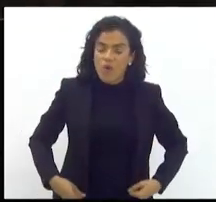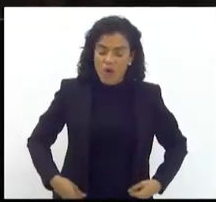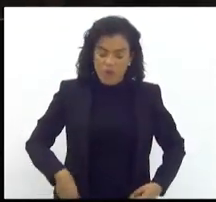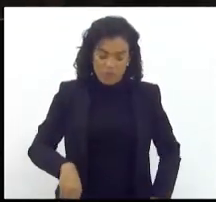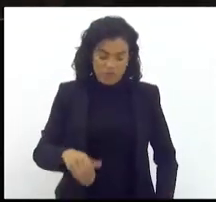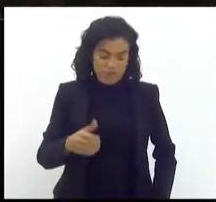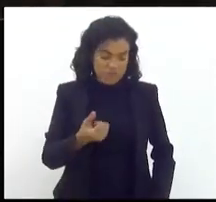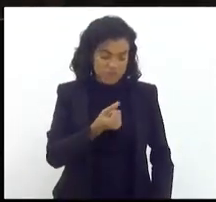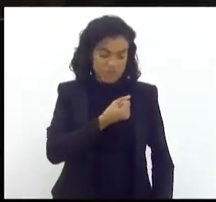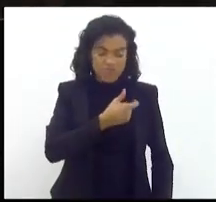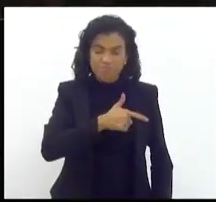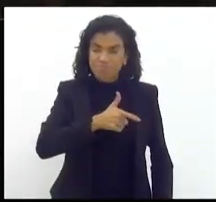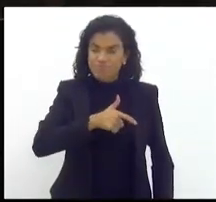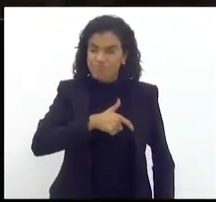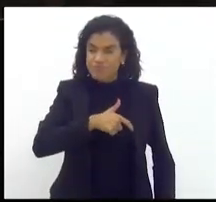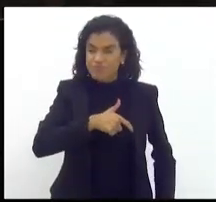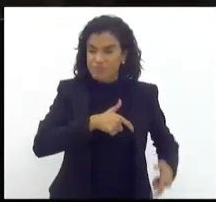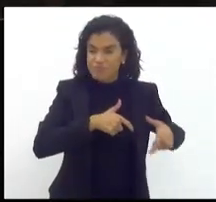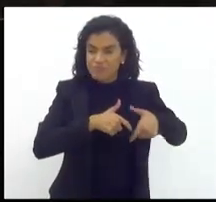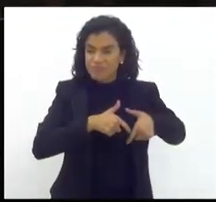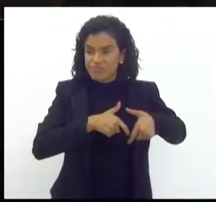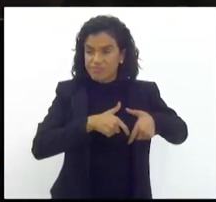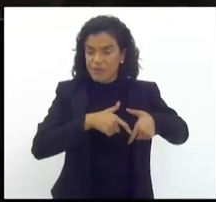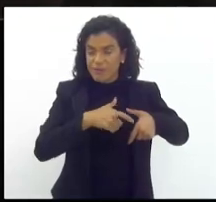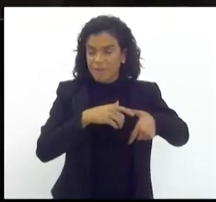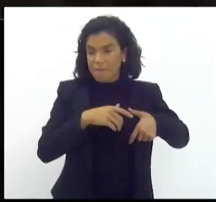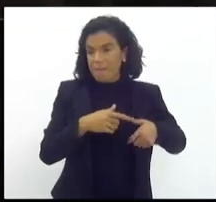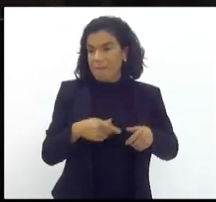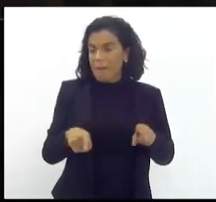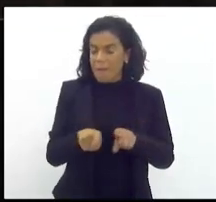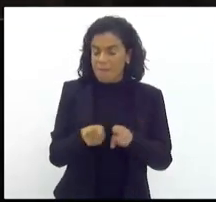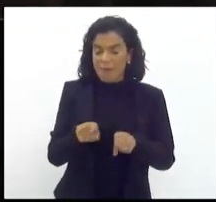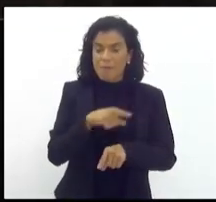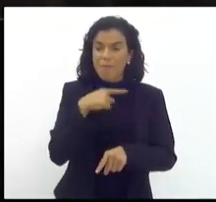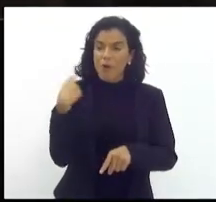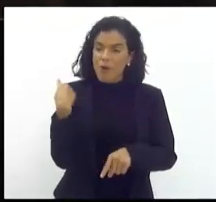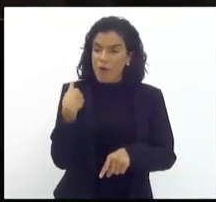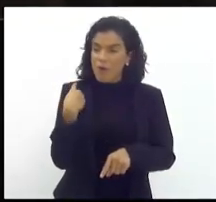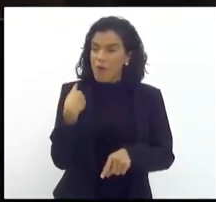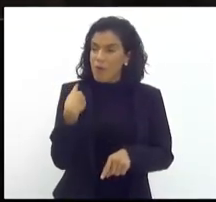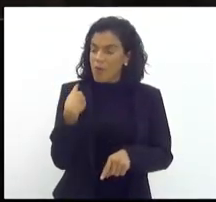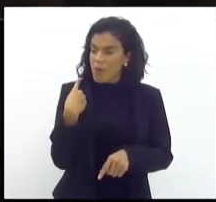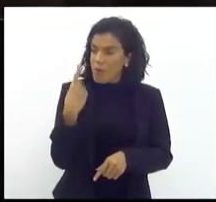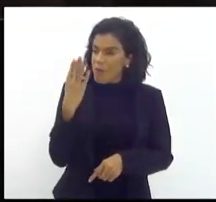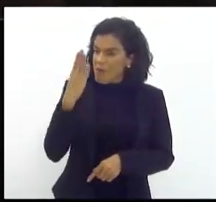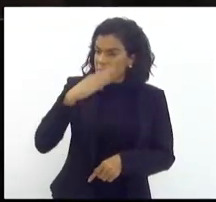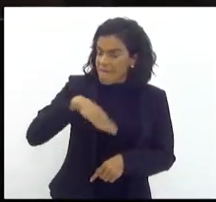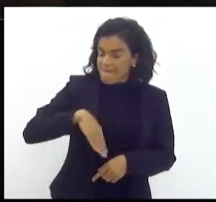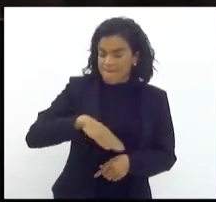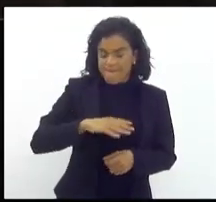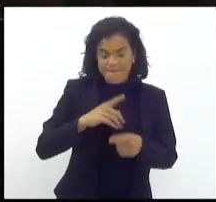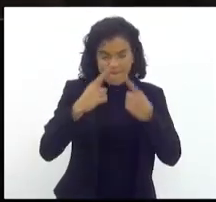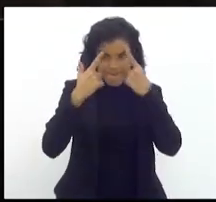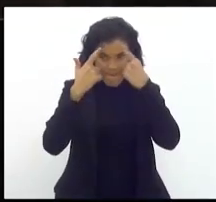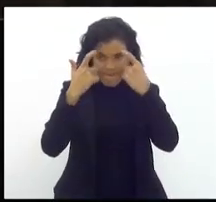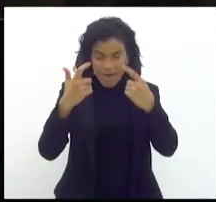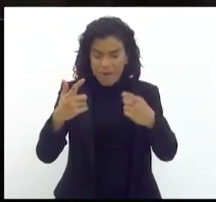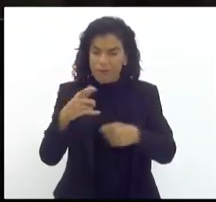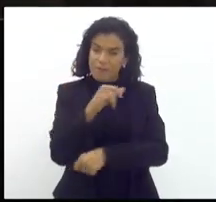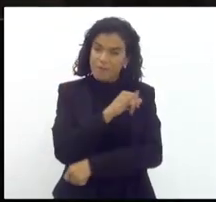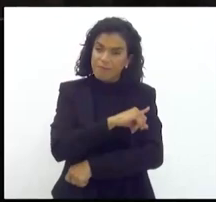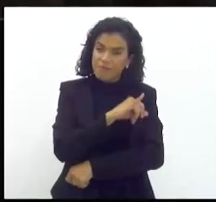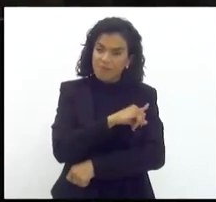quando teve a sua vida sem fada também para Cruel violência no Estado do Rio de Janeiro